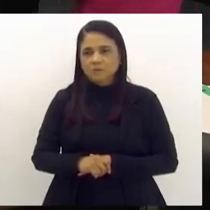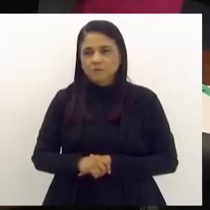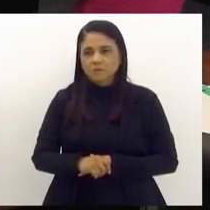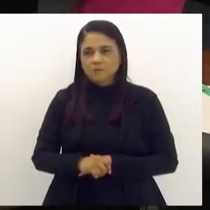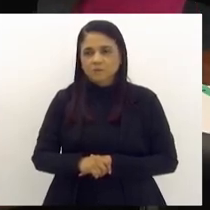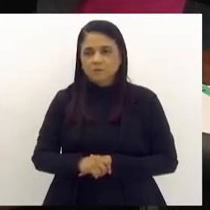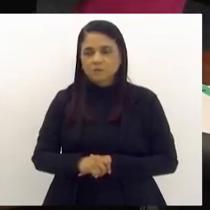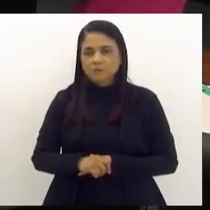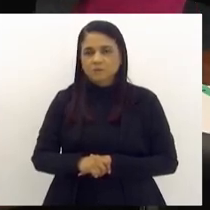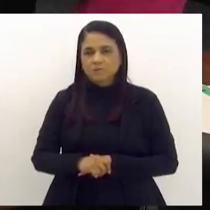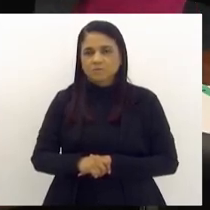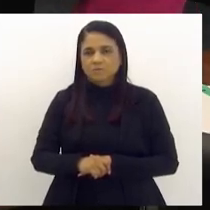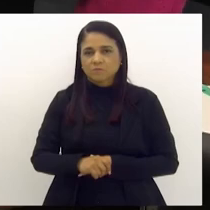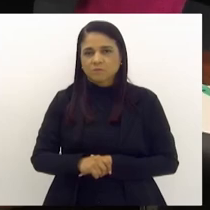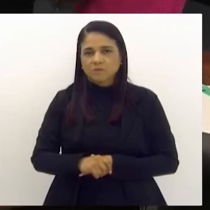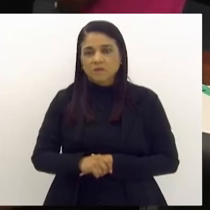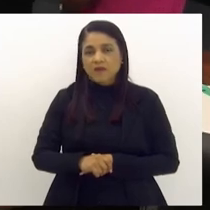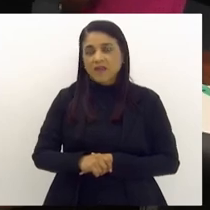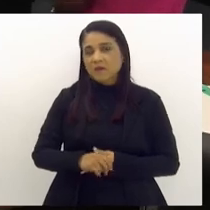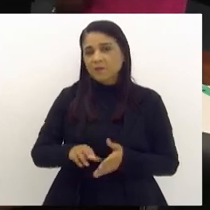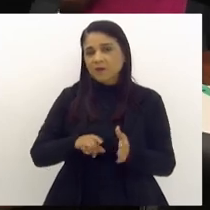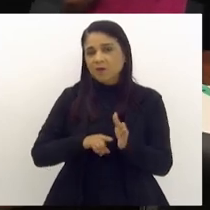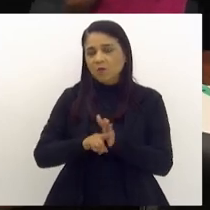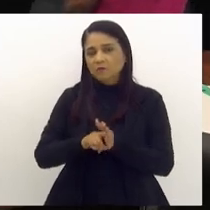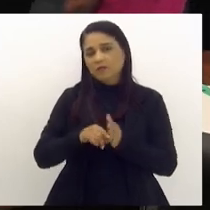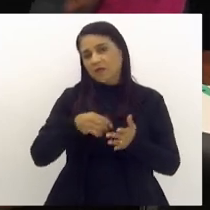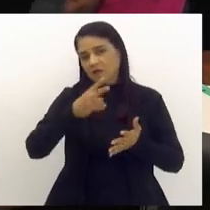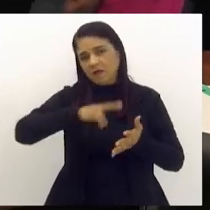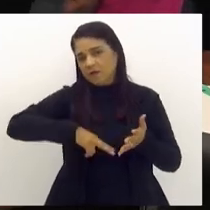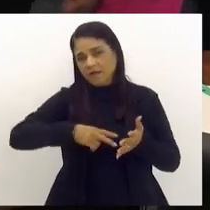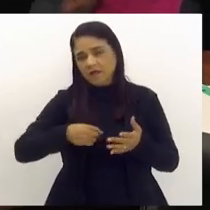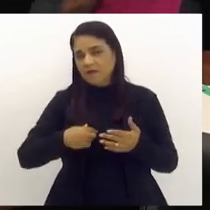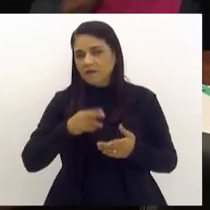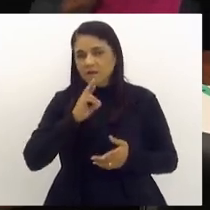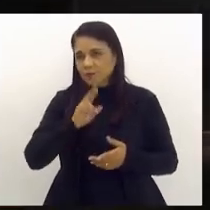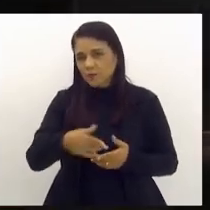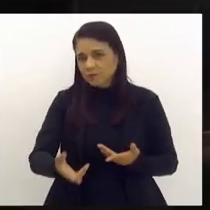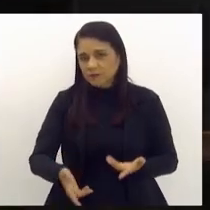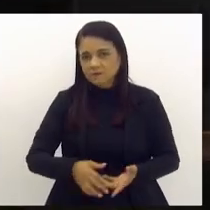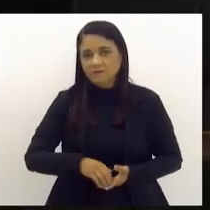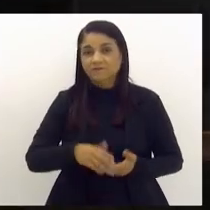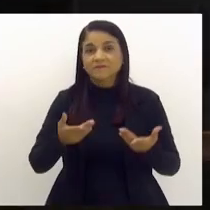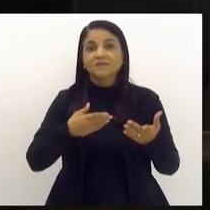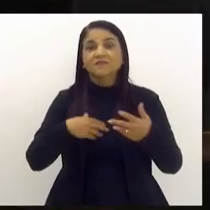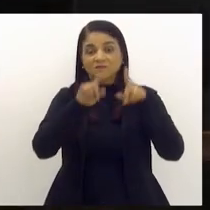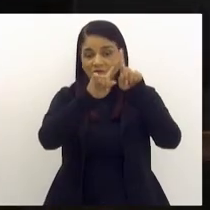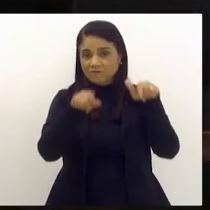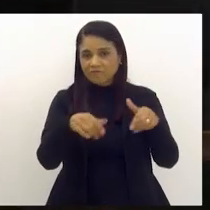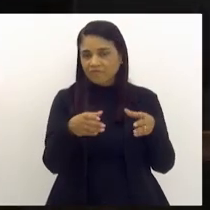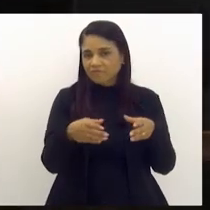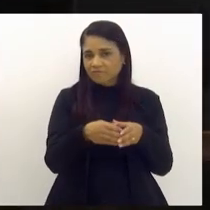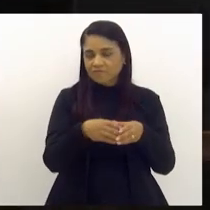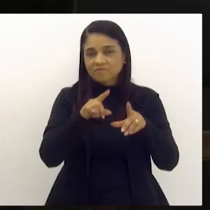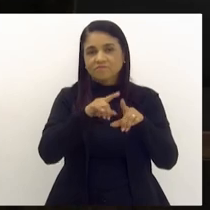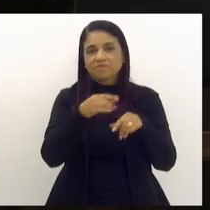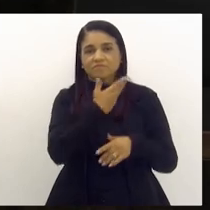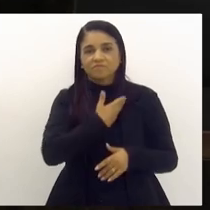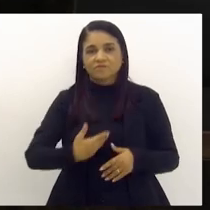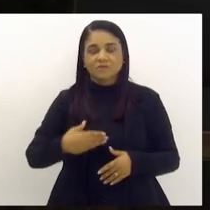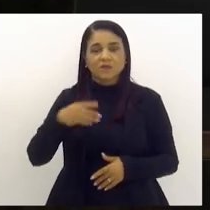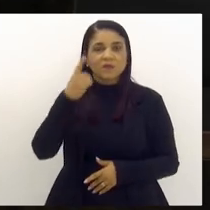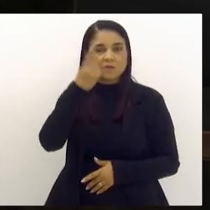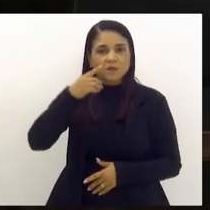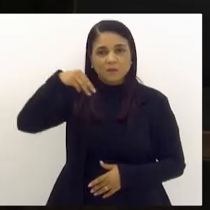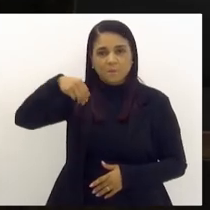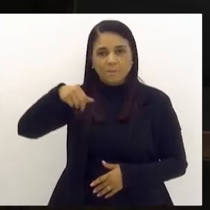Tá tudo bem, deputado Luiz Paulo? Eu quero o senhor bem. Pela Comissão de Servidores Públicos, deputada Marta Rocha,